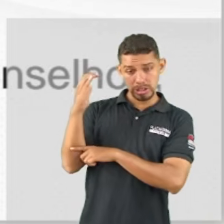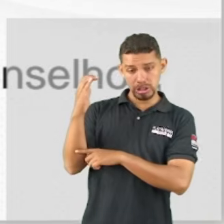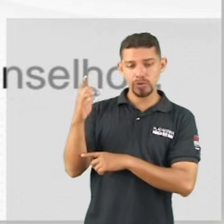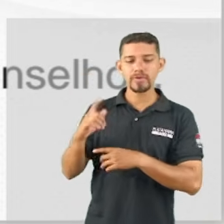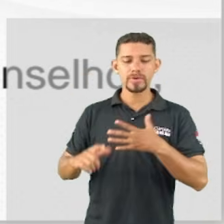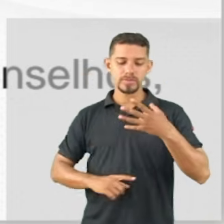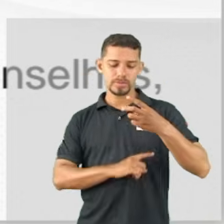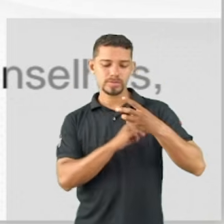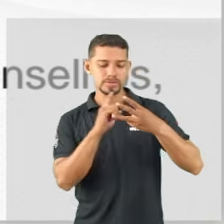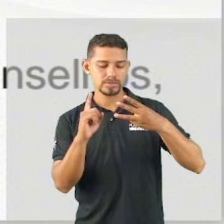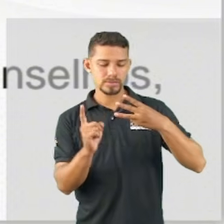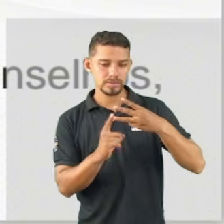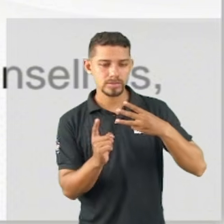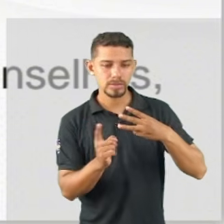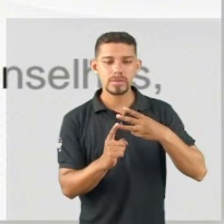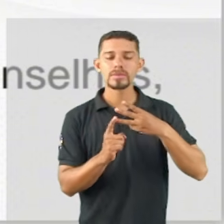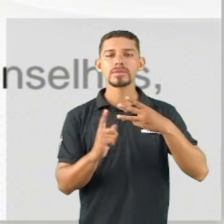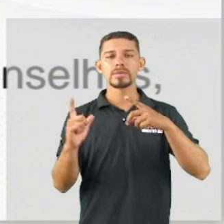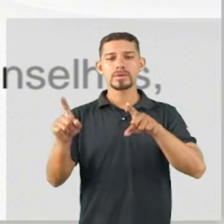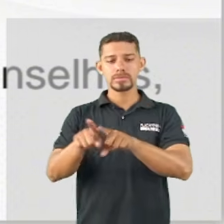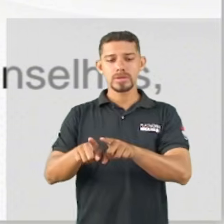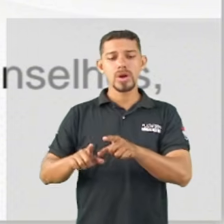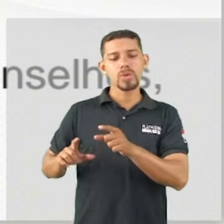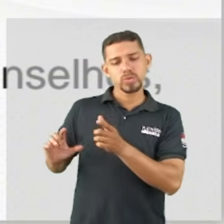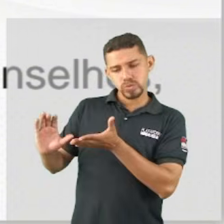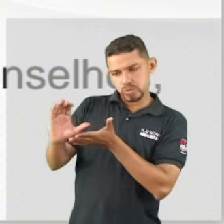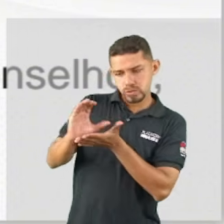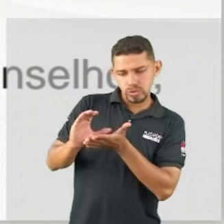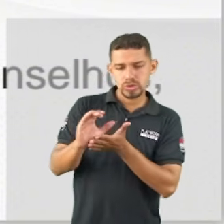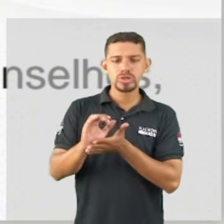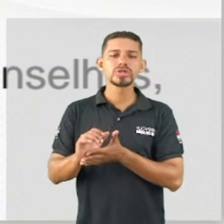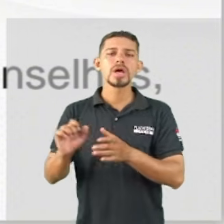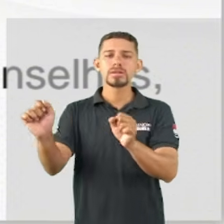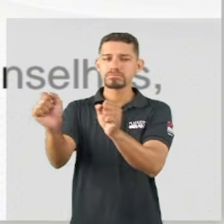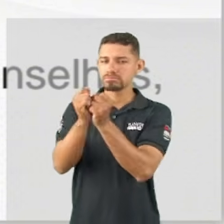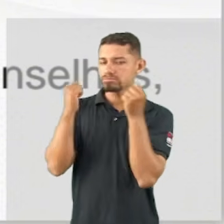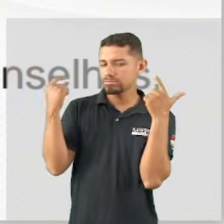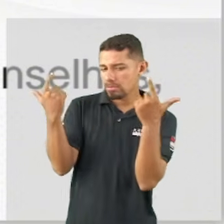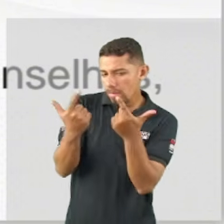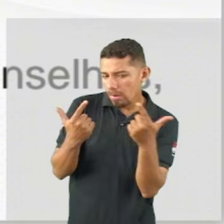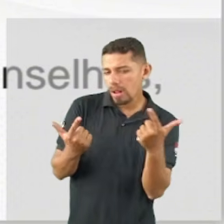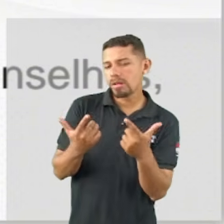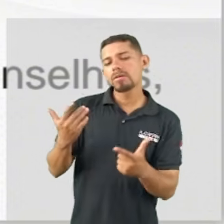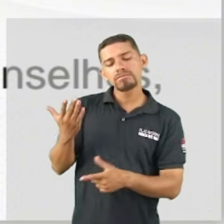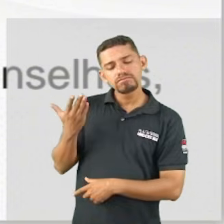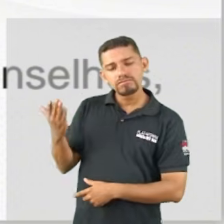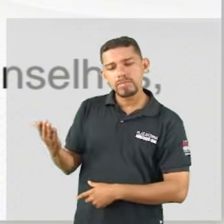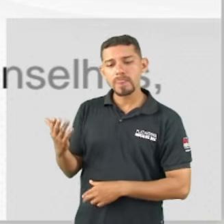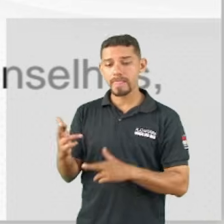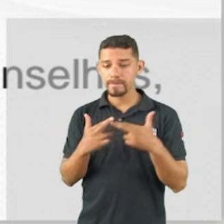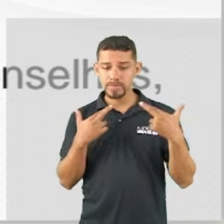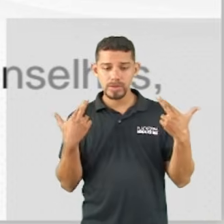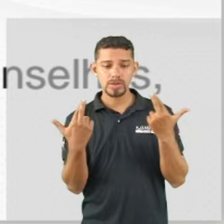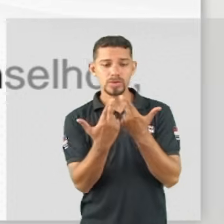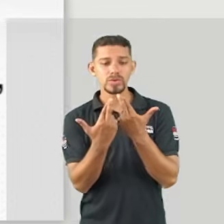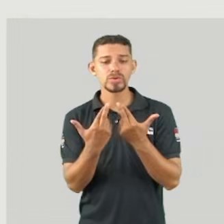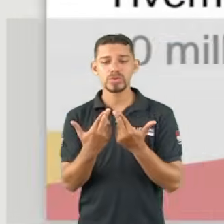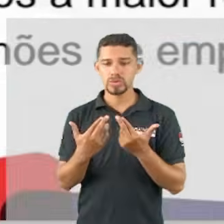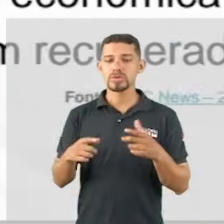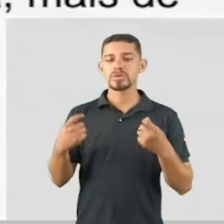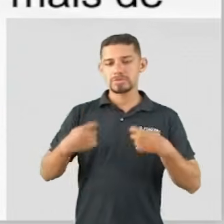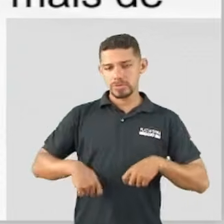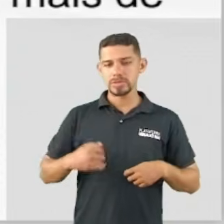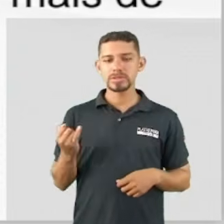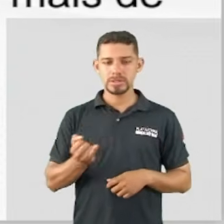muito essa questão do debate nos conselhos e assembleias, em reuniões de conselhos, né? A gente verifica também que é possível a gente